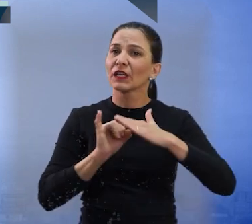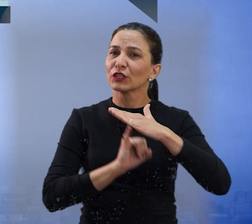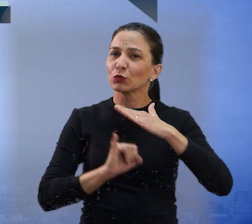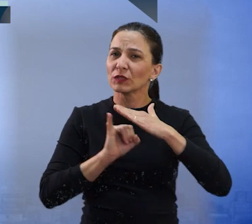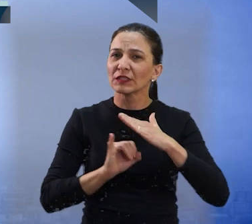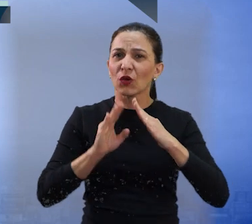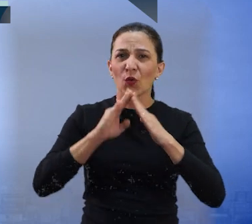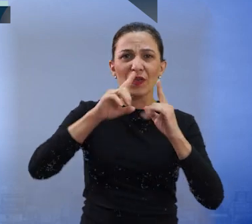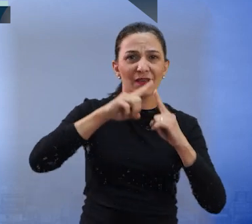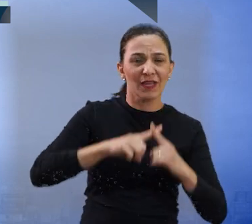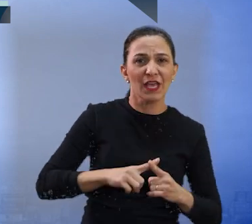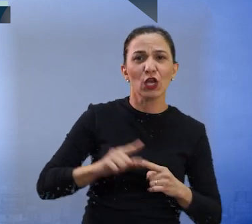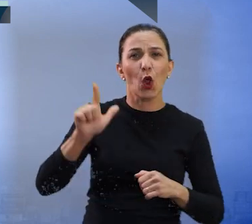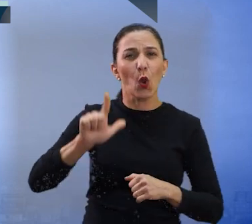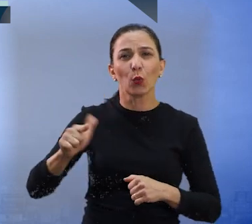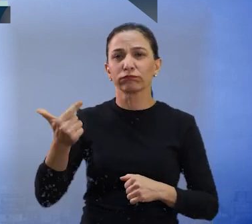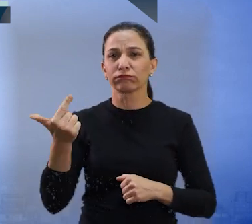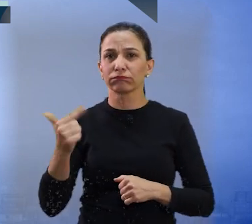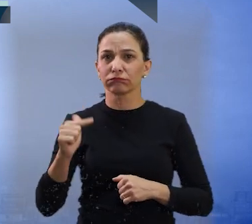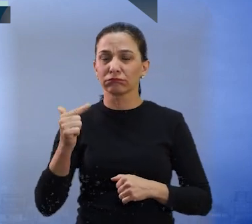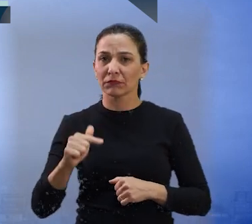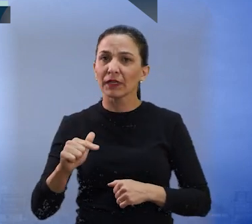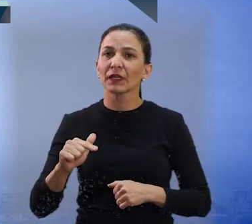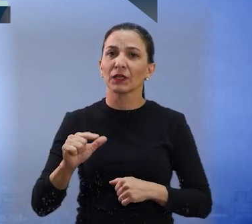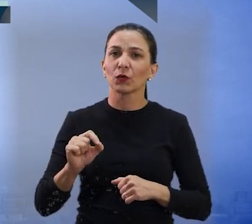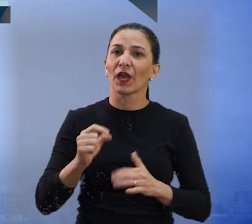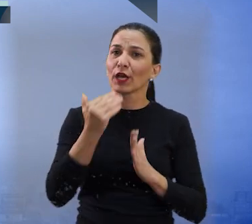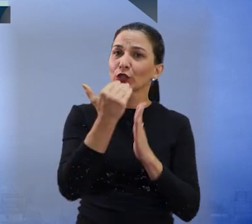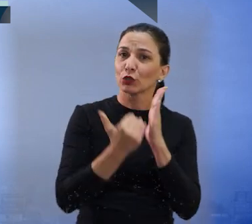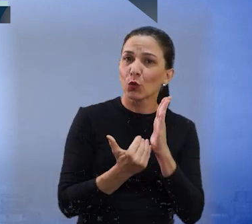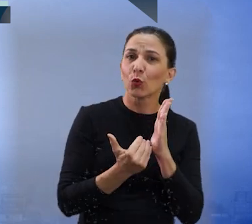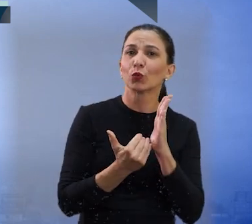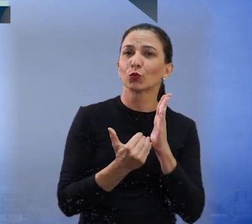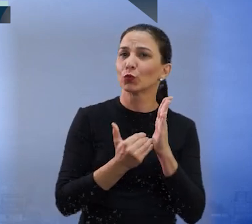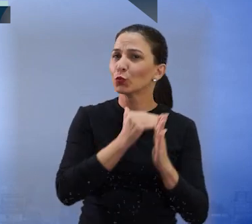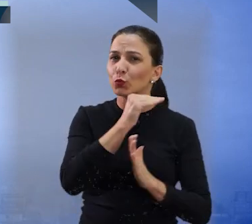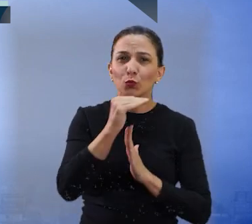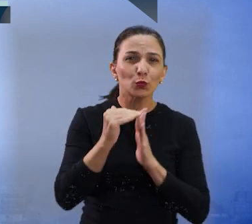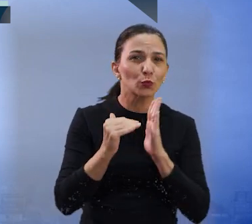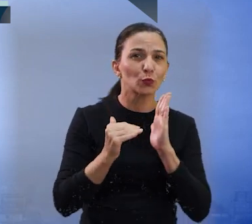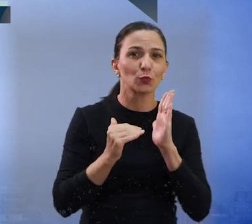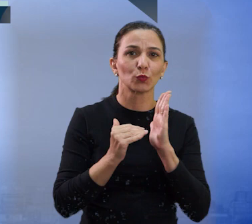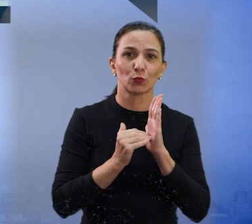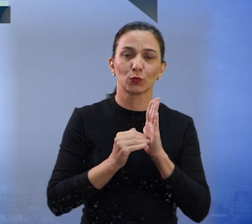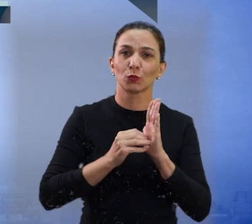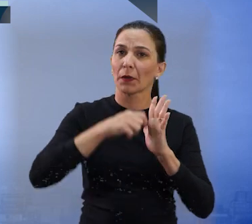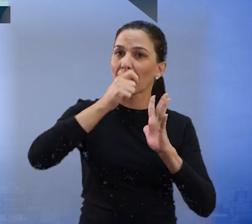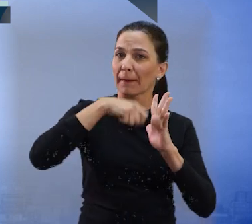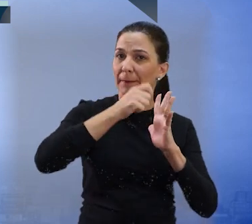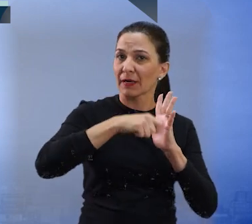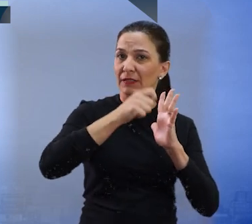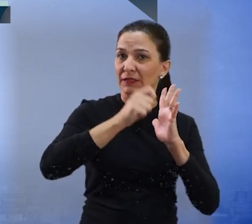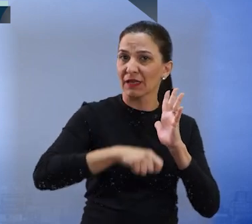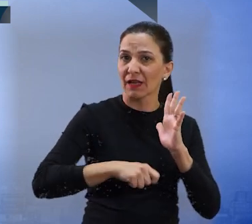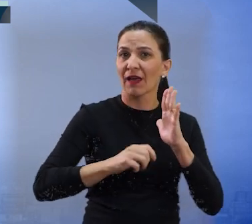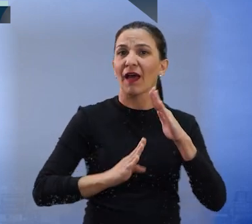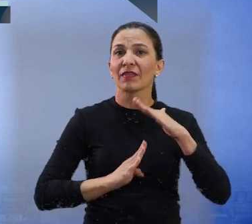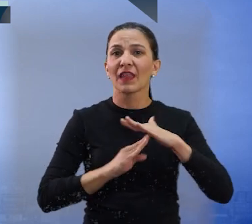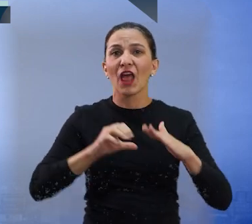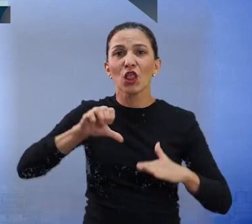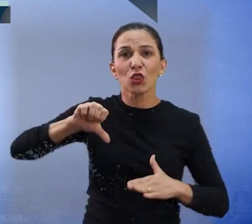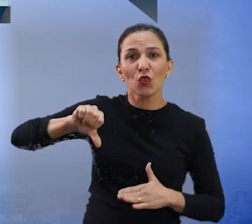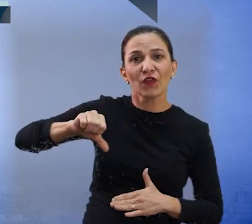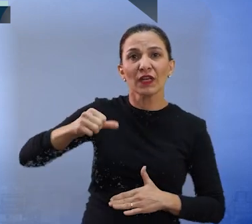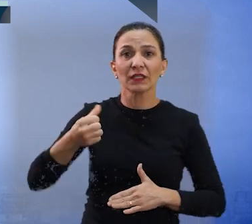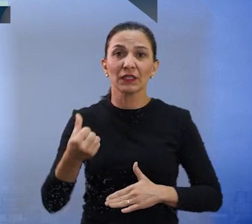entidades religiosas e sem fins lucrativos terão desconto total de juros e multas e poderão parcelar as dívidas em